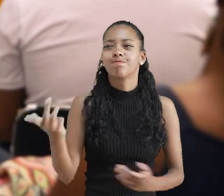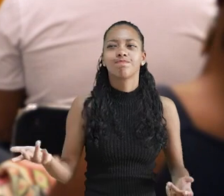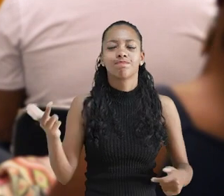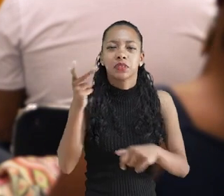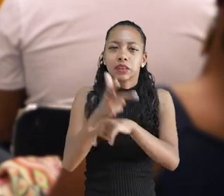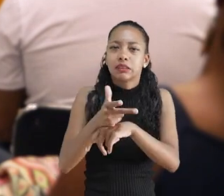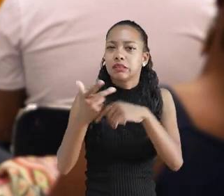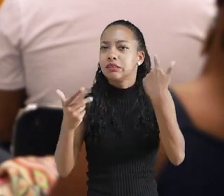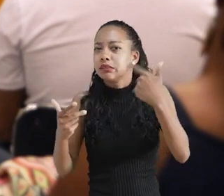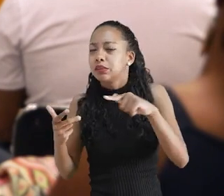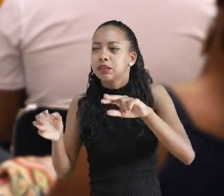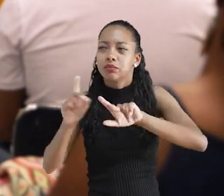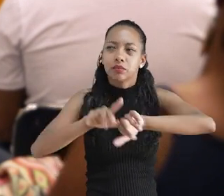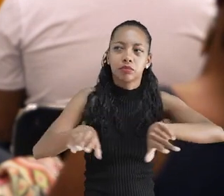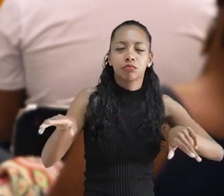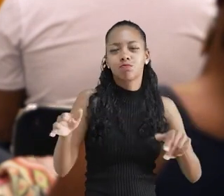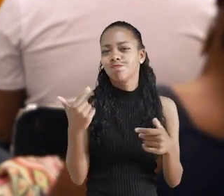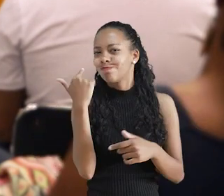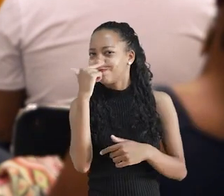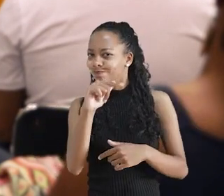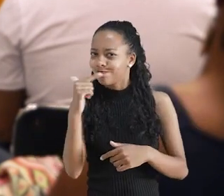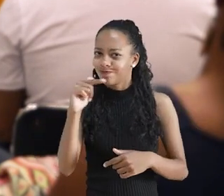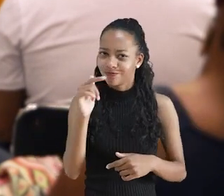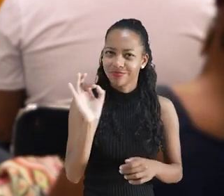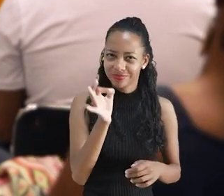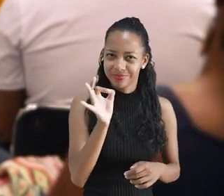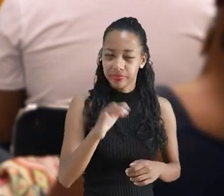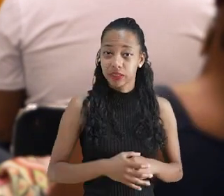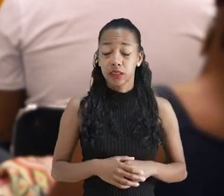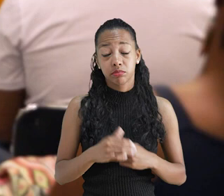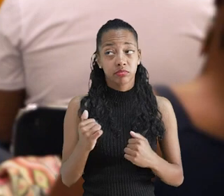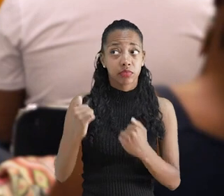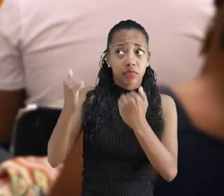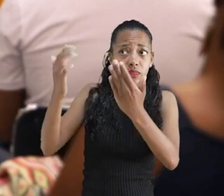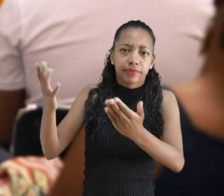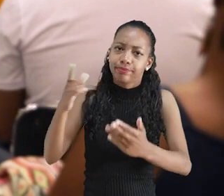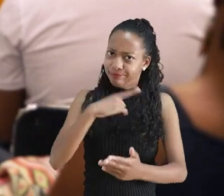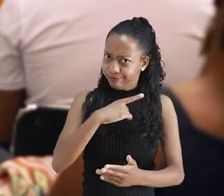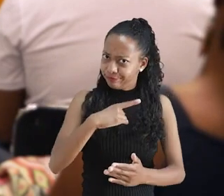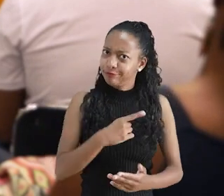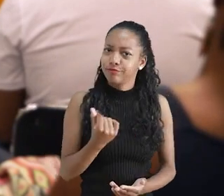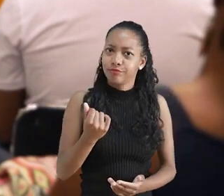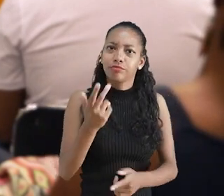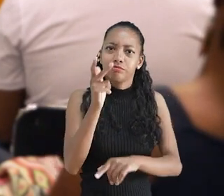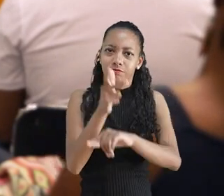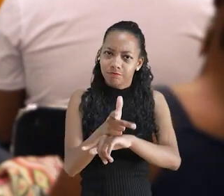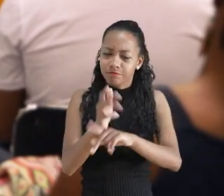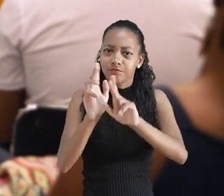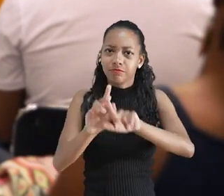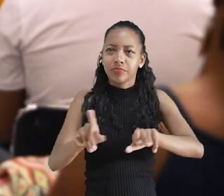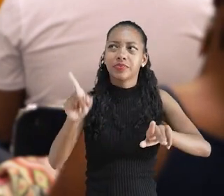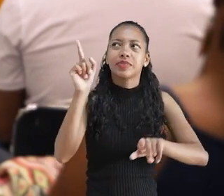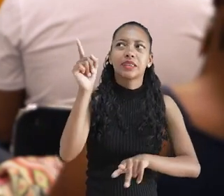Enquanto isso a gente modela um mercado que se e se promove muitas vezes em cima da gente porque quando eu estava